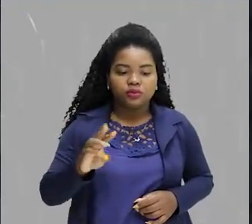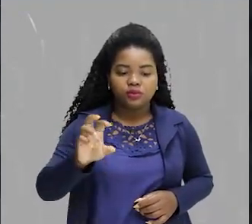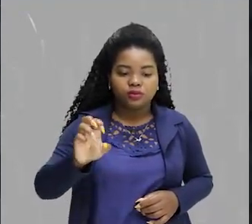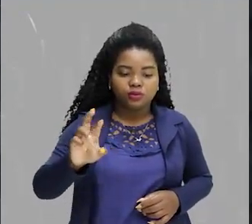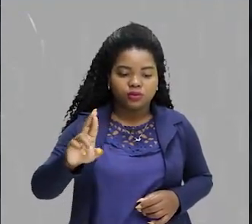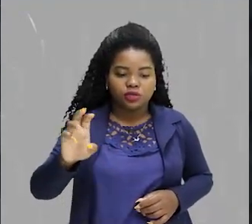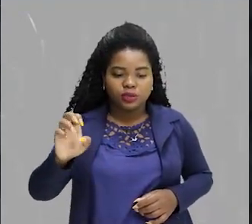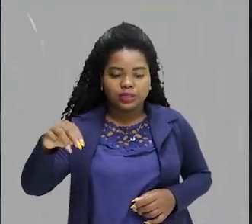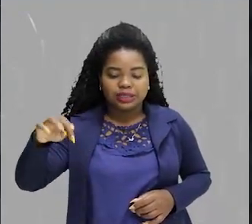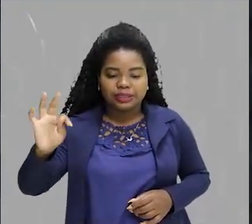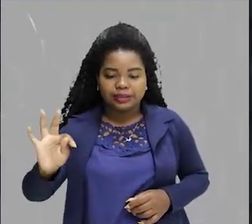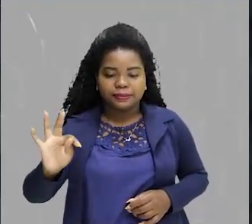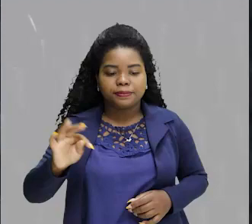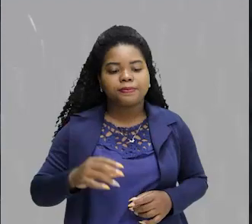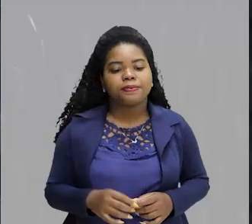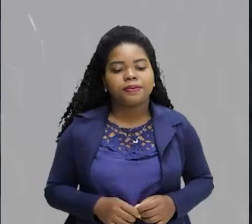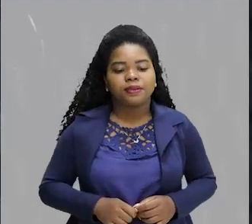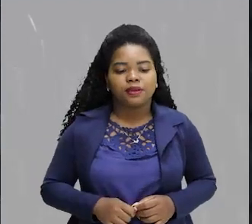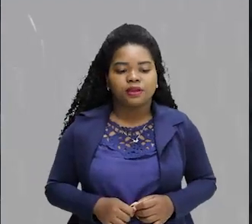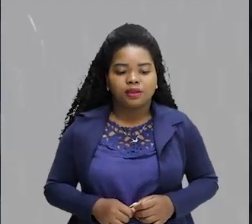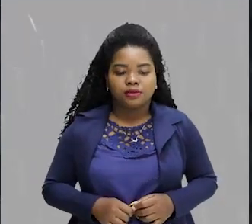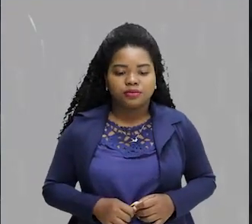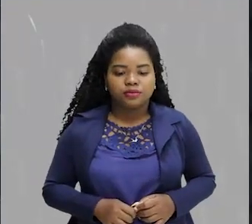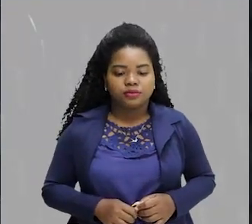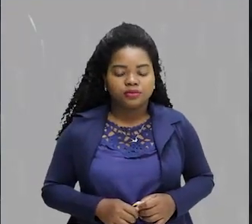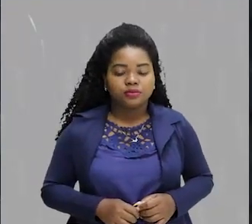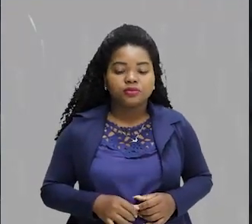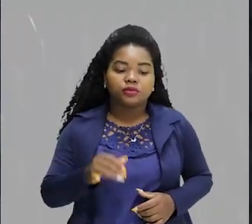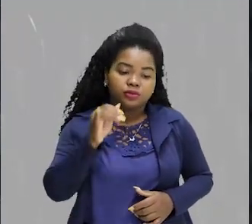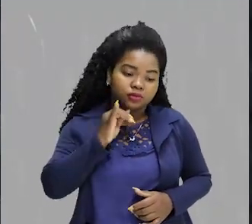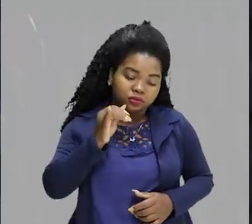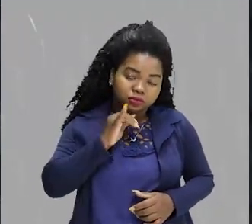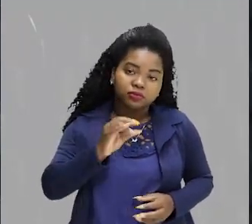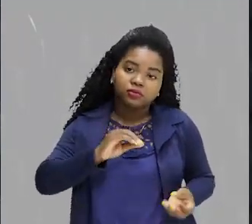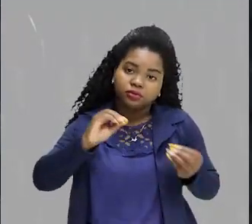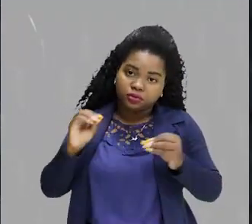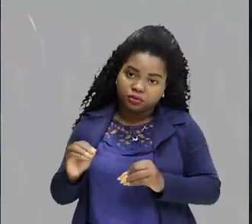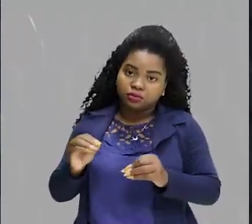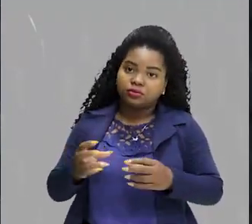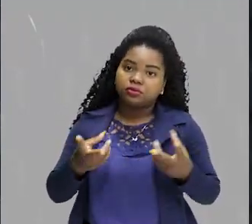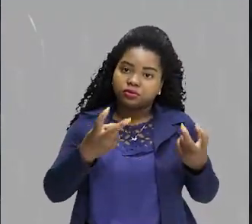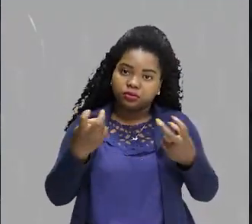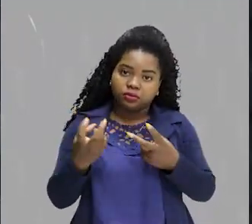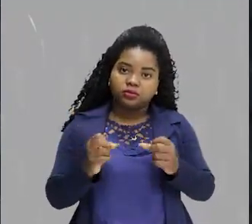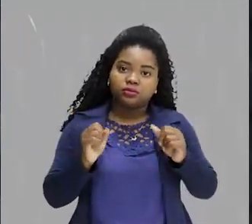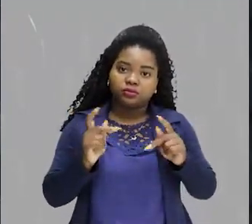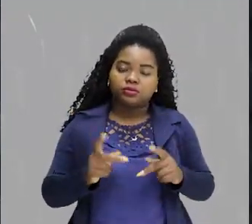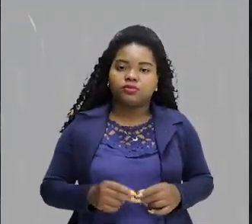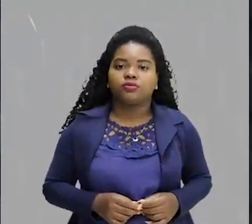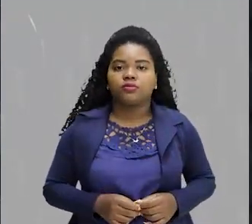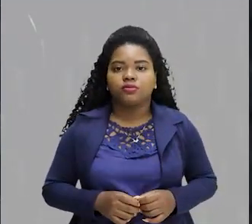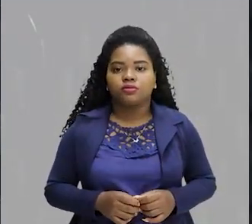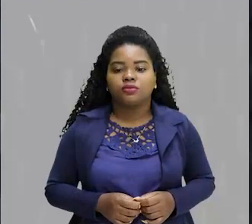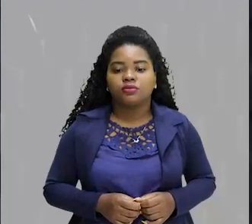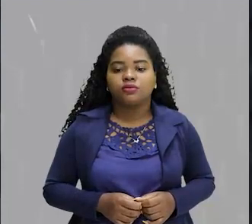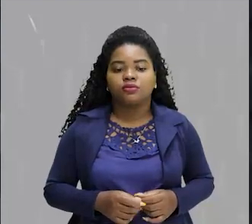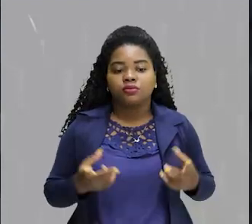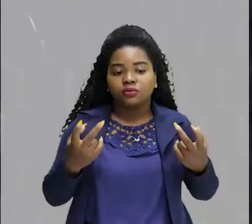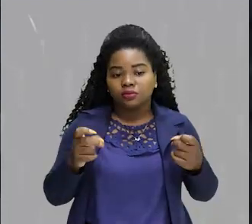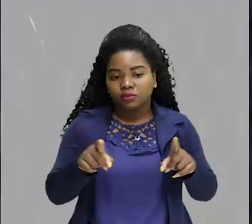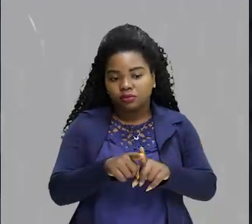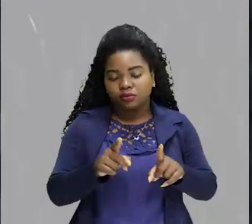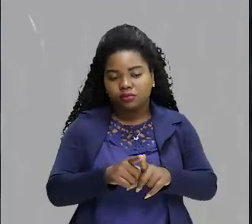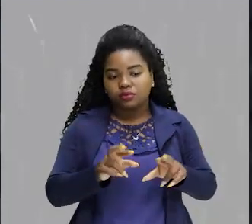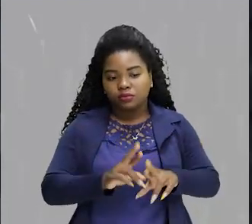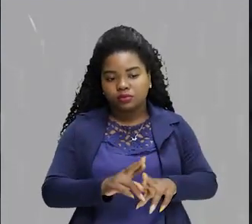not, contração weren't. São os exemplos que nós podemos perceber na forma negativa. Percebam a